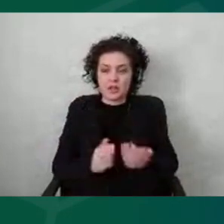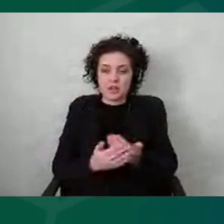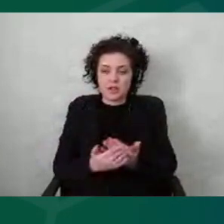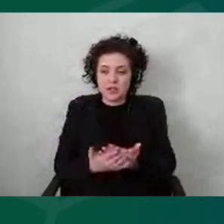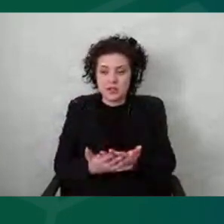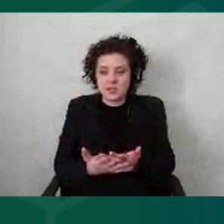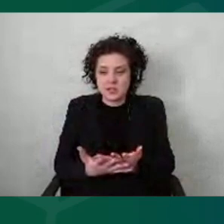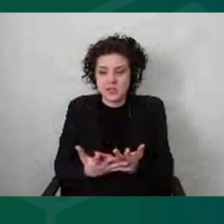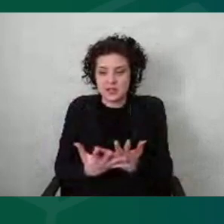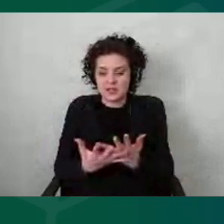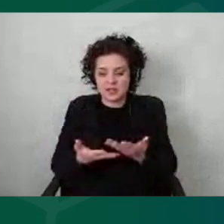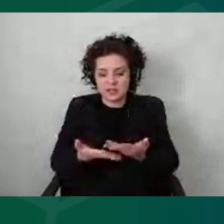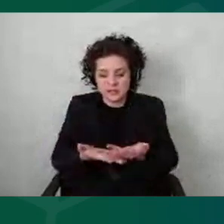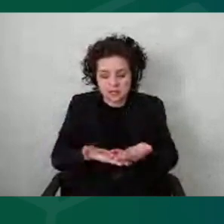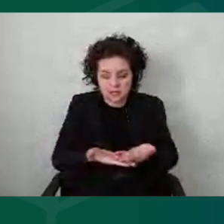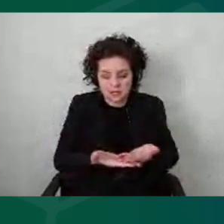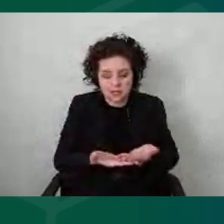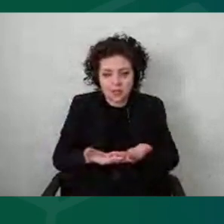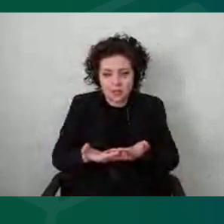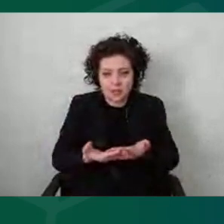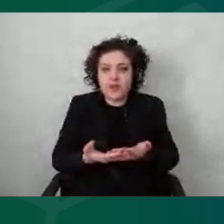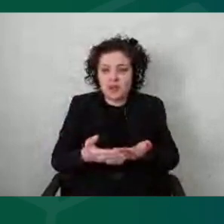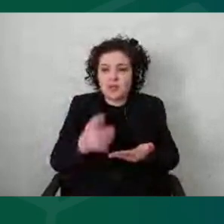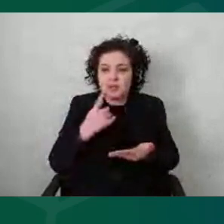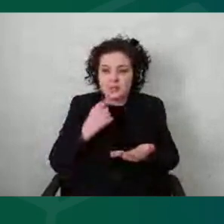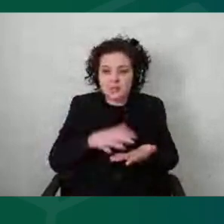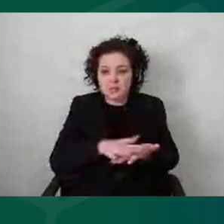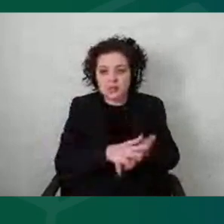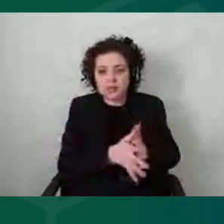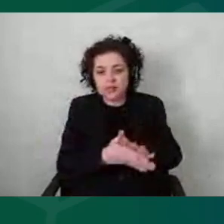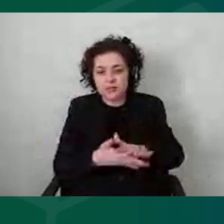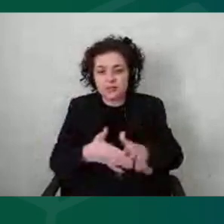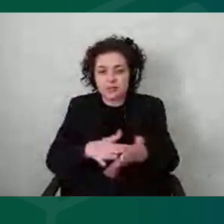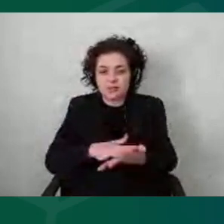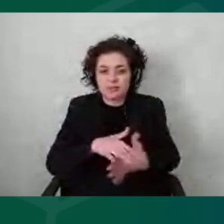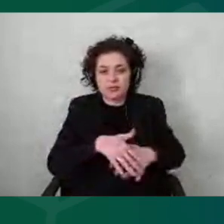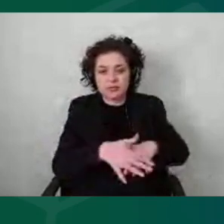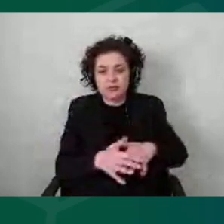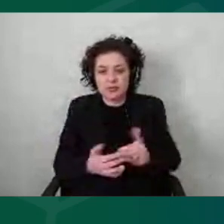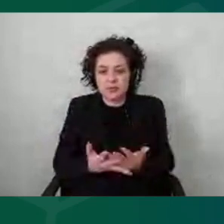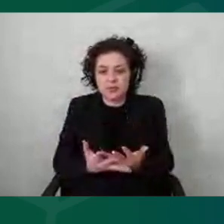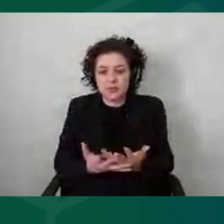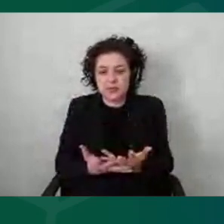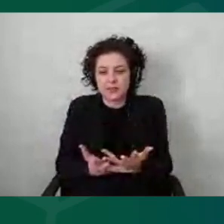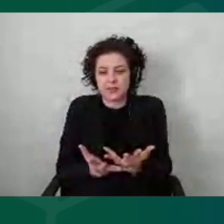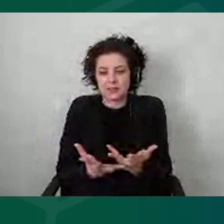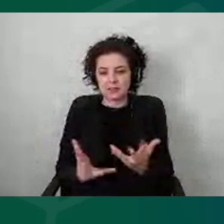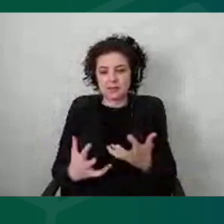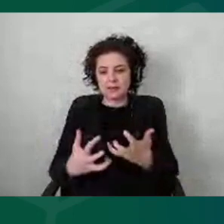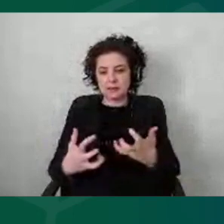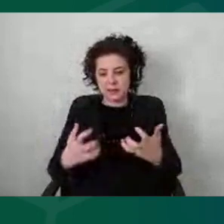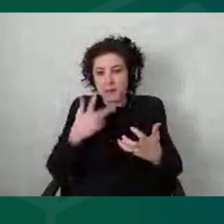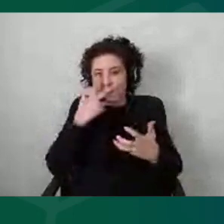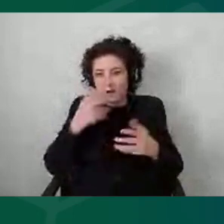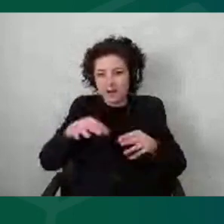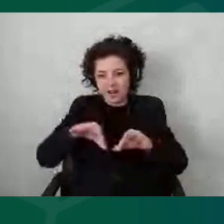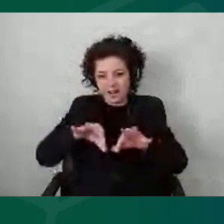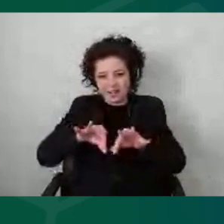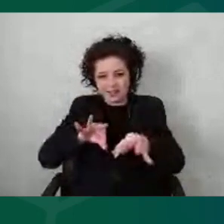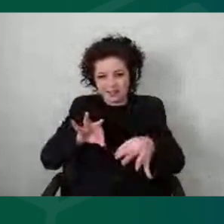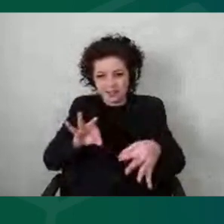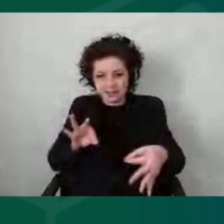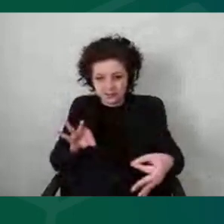da microcirculação nesses pacientes. Aqui, à esquerda, seria